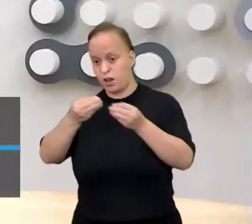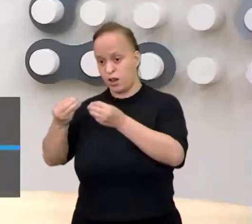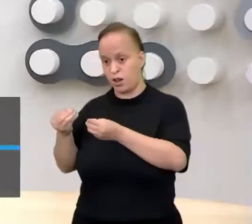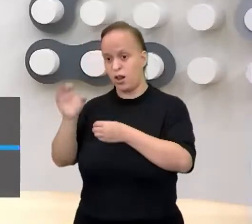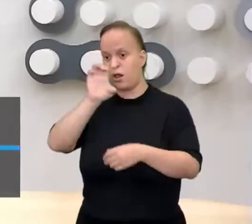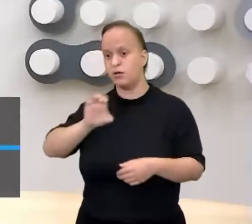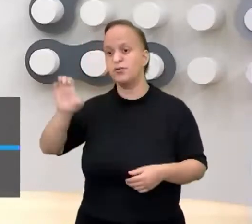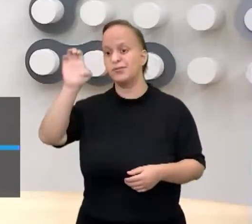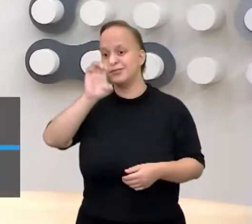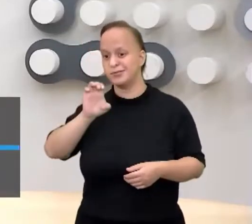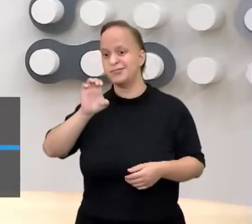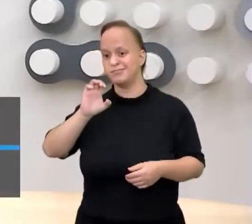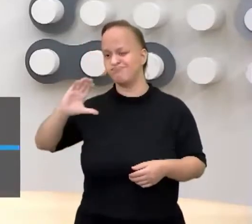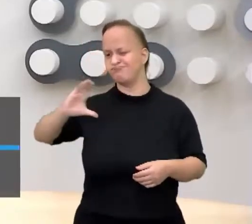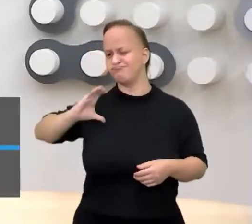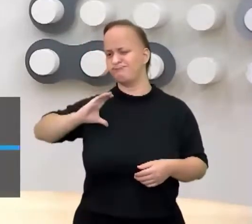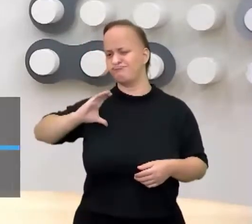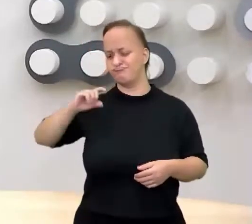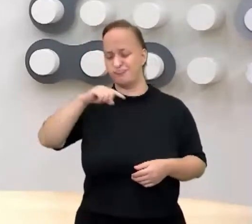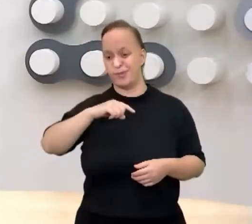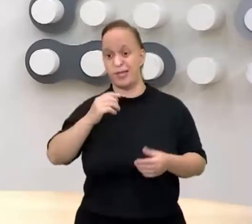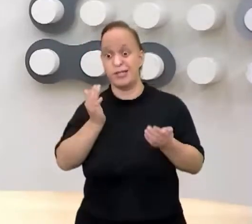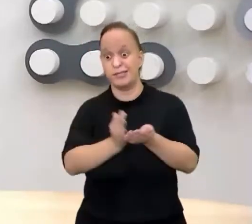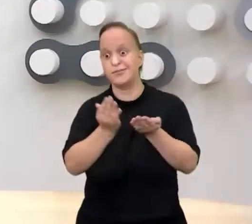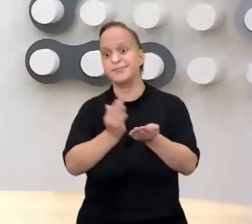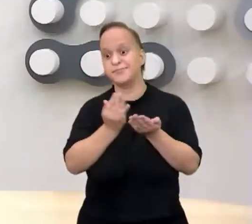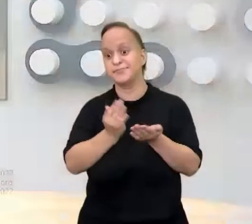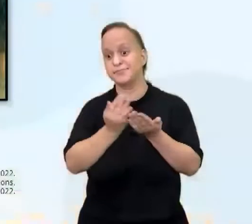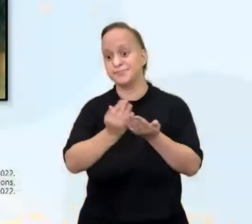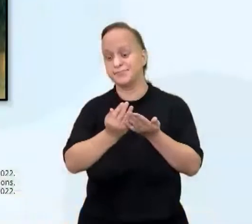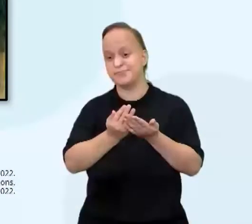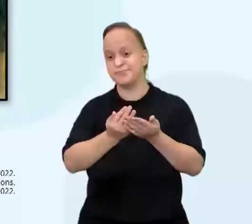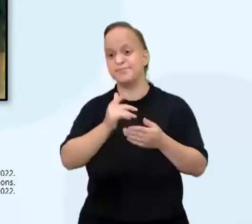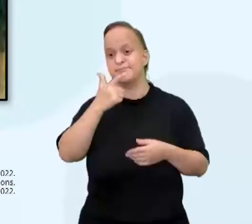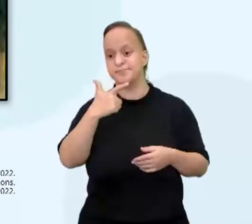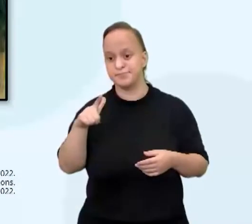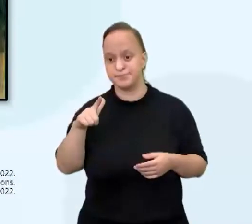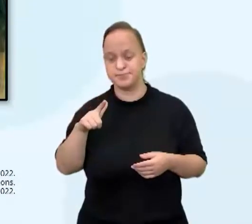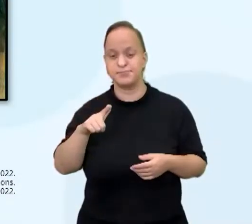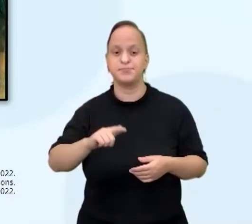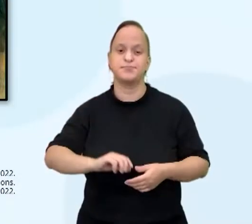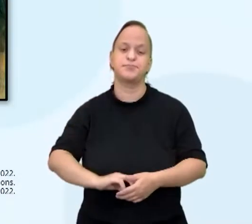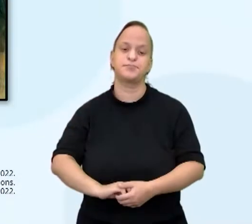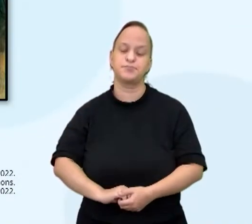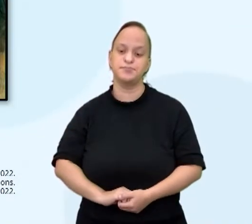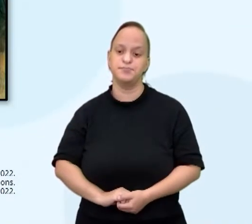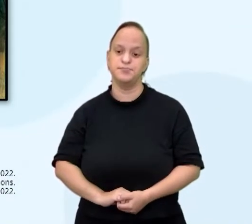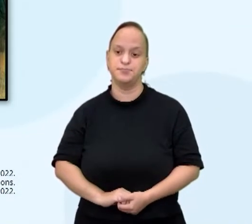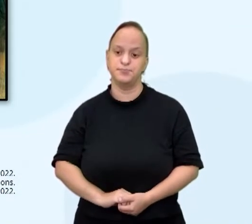eles viviam na pobreza. Vamos avançar mais um pouquinho lá nos nossos slides. Bem,